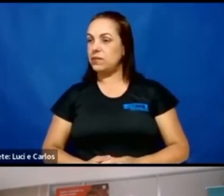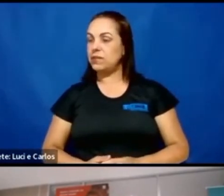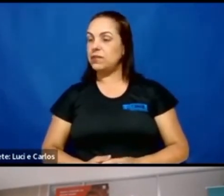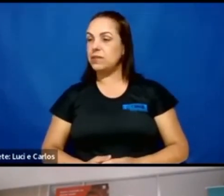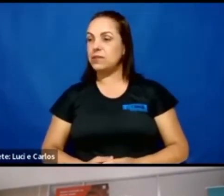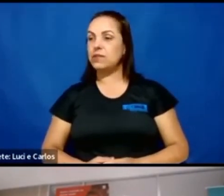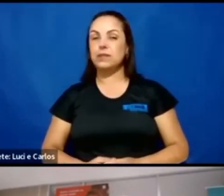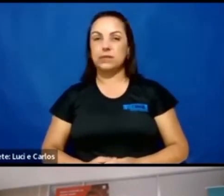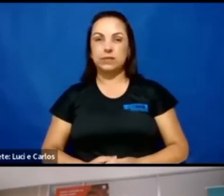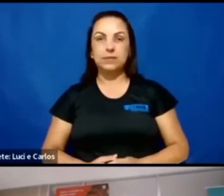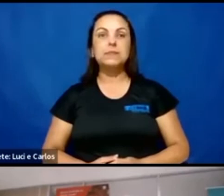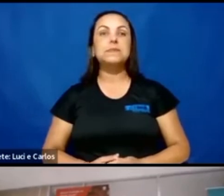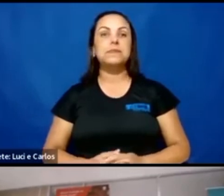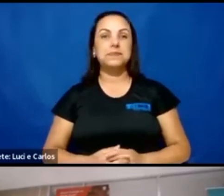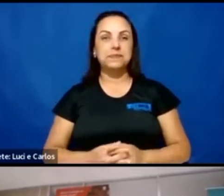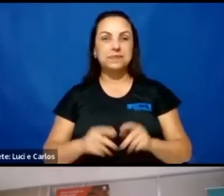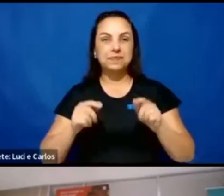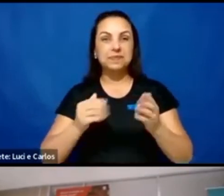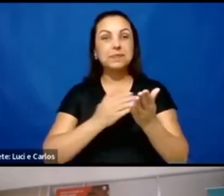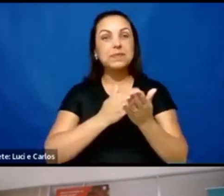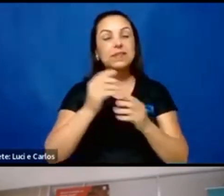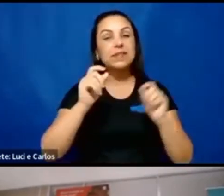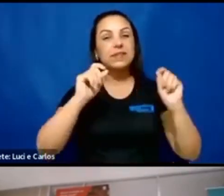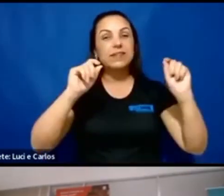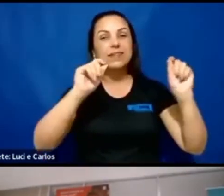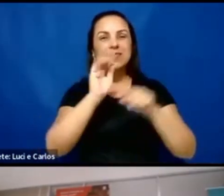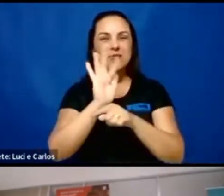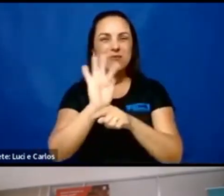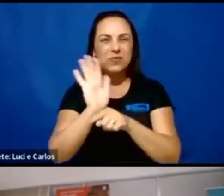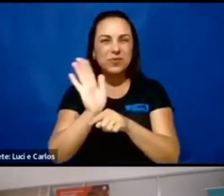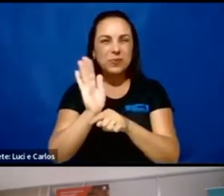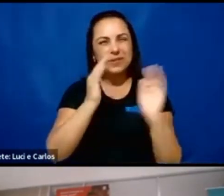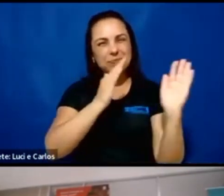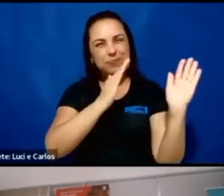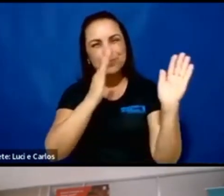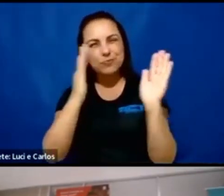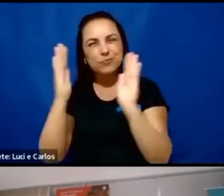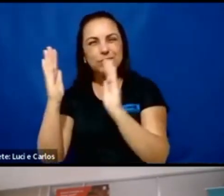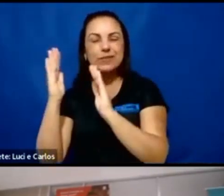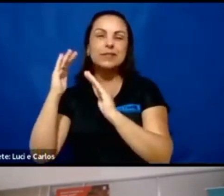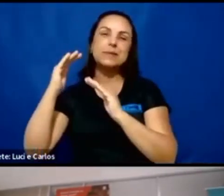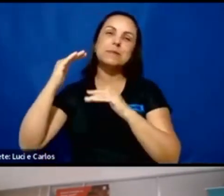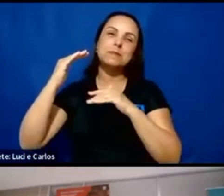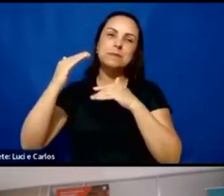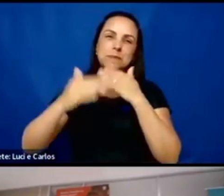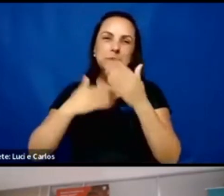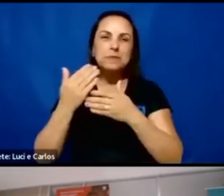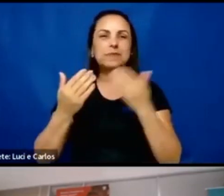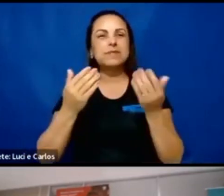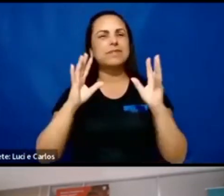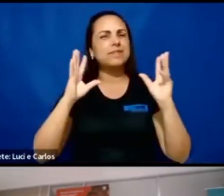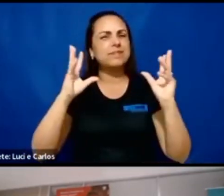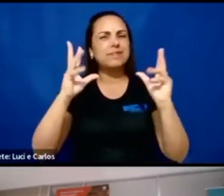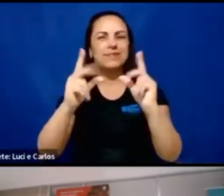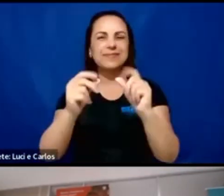Vamos então dar início, né, com o vídeo introdutório e na sequência nós vamos cumprimentar a todos, né, Carlos, dar uma